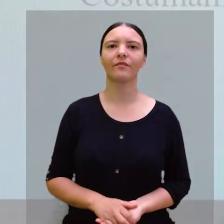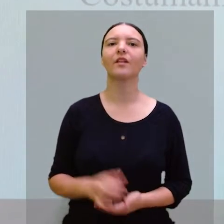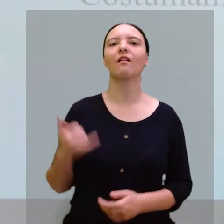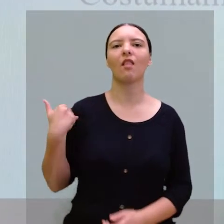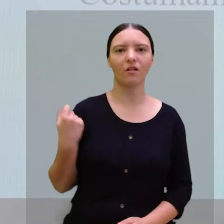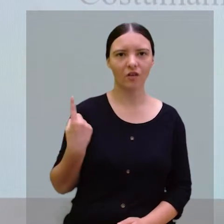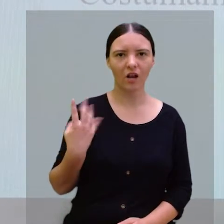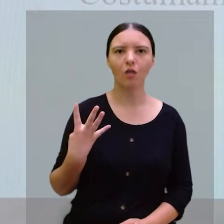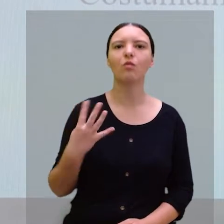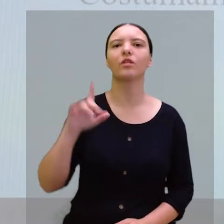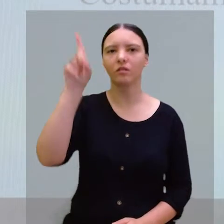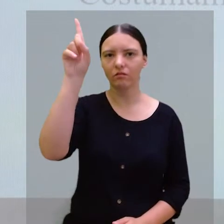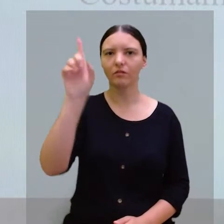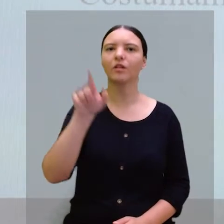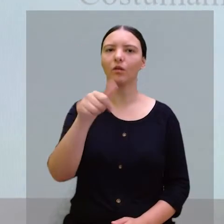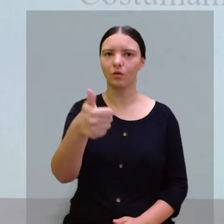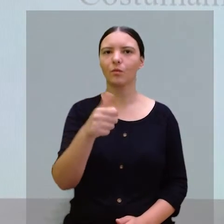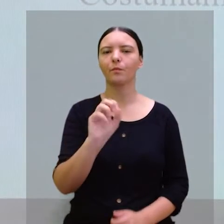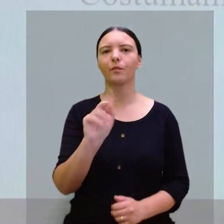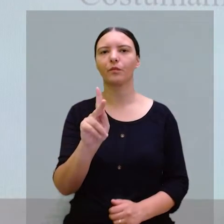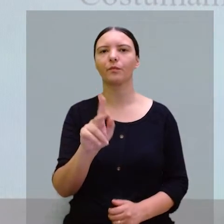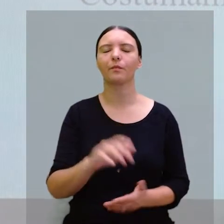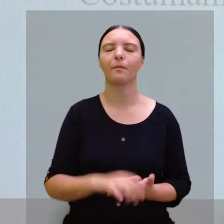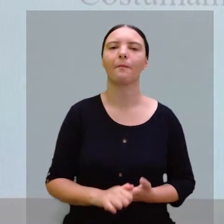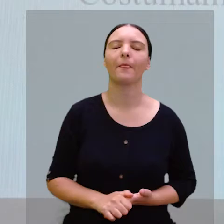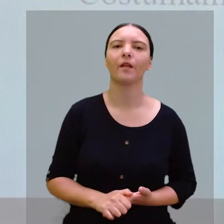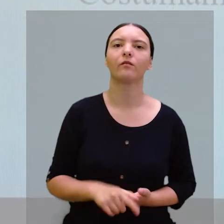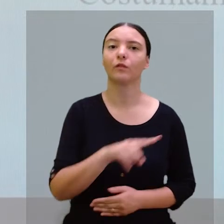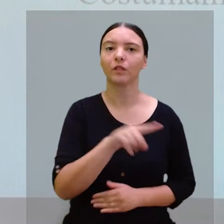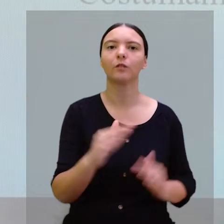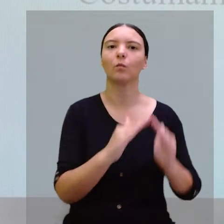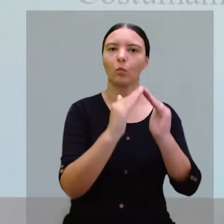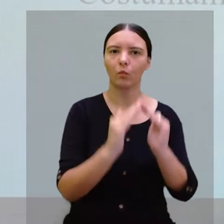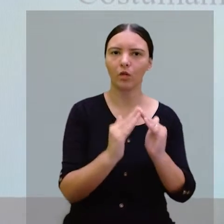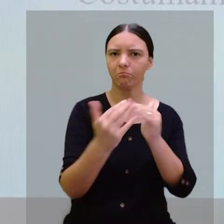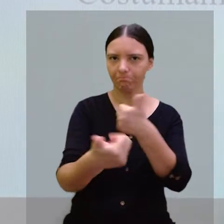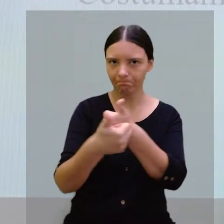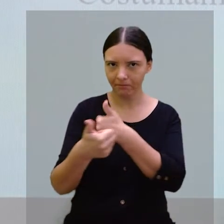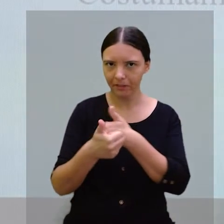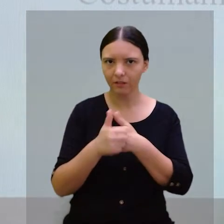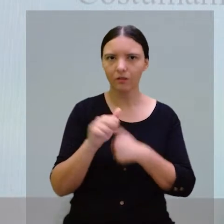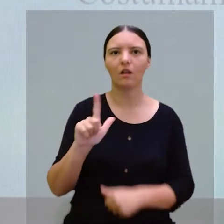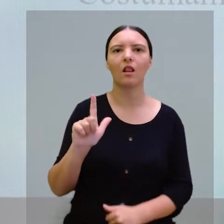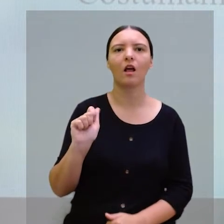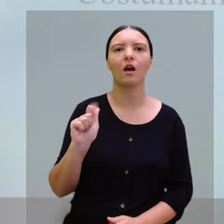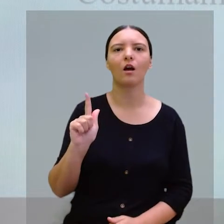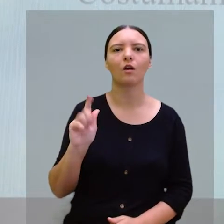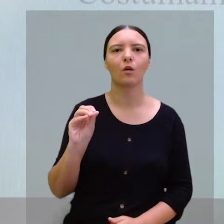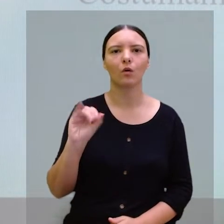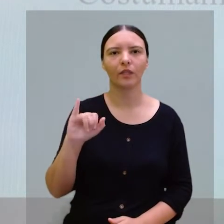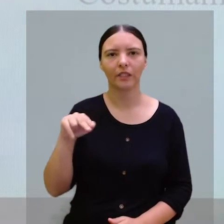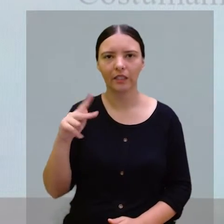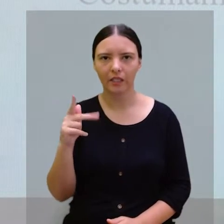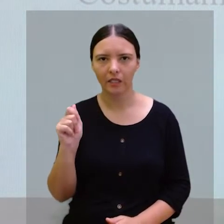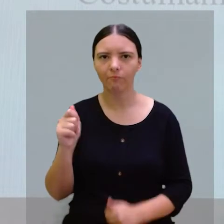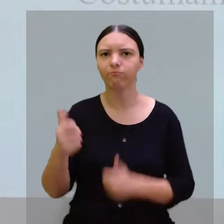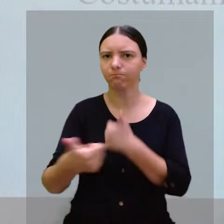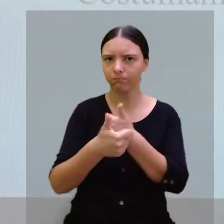14, alguém falou lá. Vocês moram também aqui por perto, na Lagoinha, nos bairros aqui perto, não